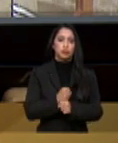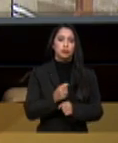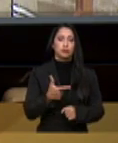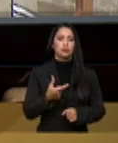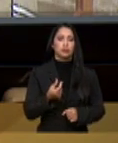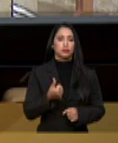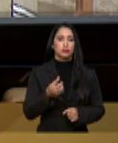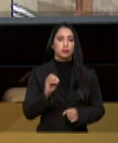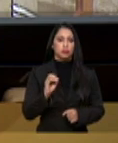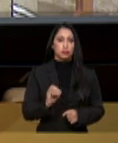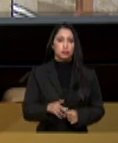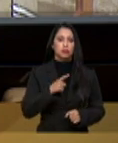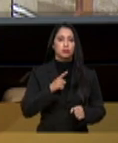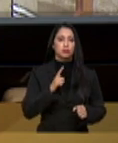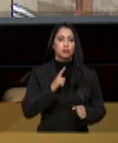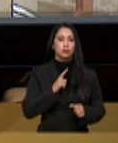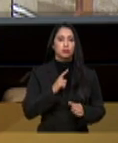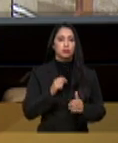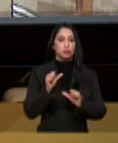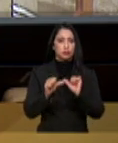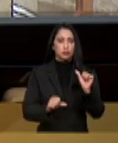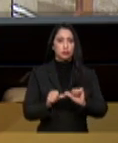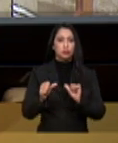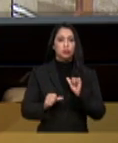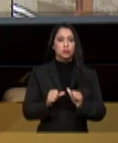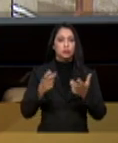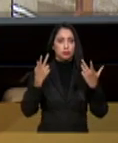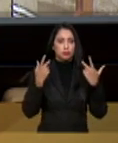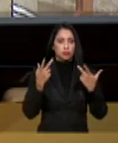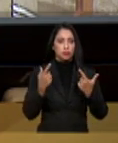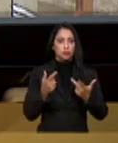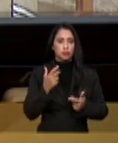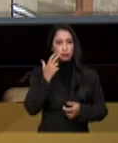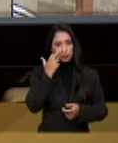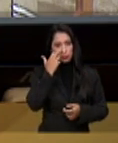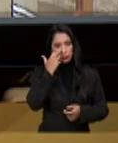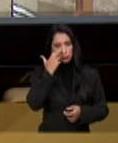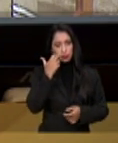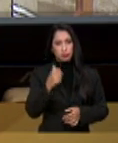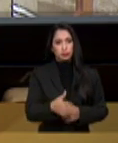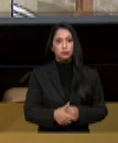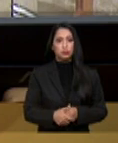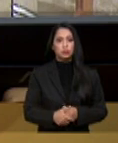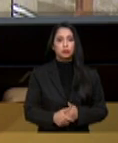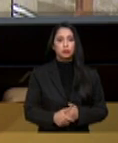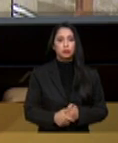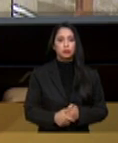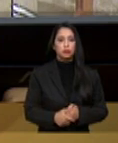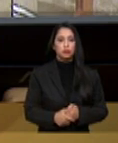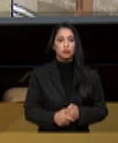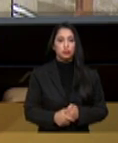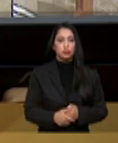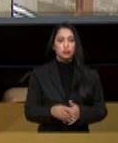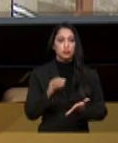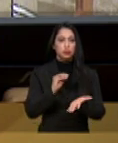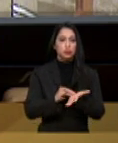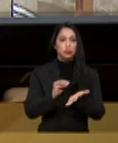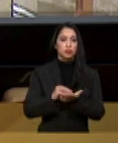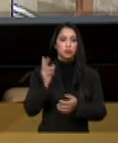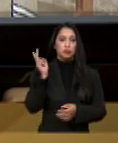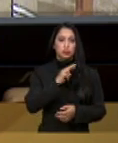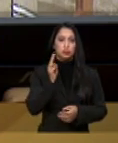convalida os vícios originários do ato normativo primário. Assim, seja pela ausência de